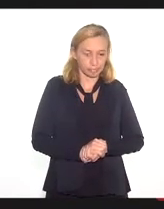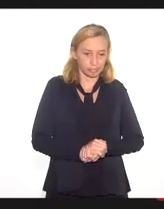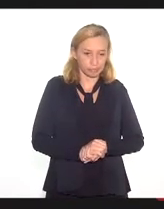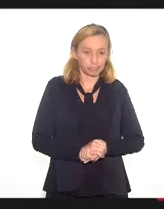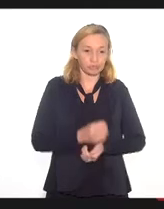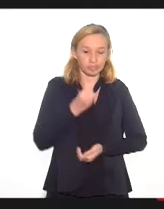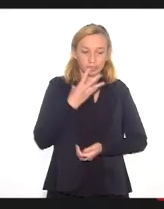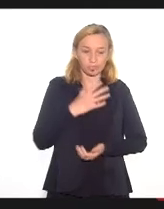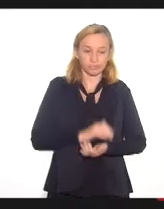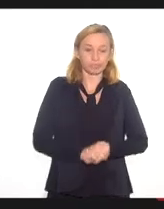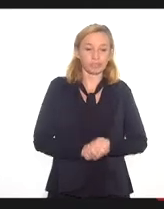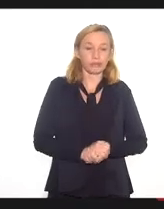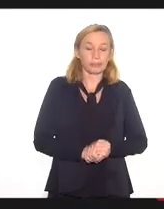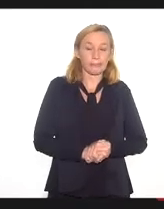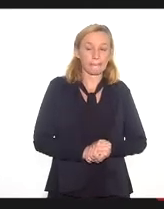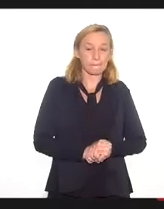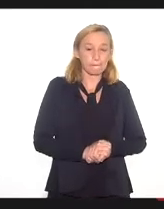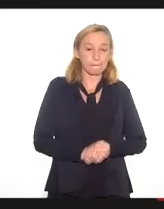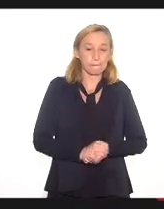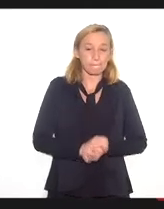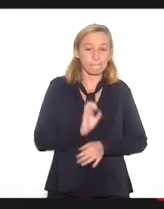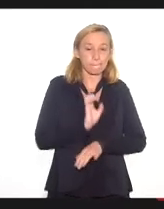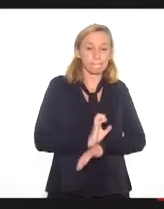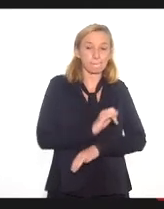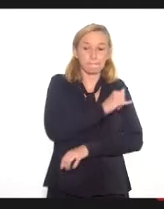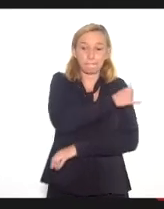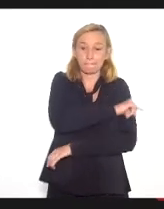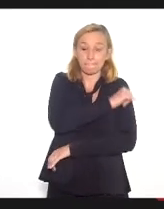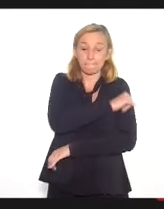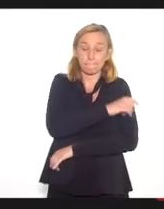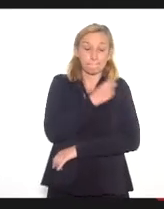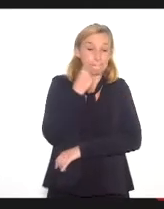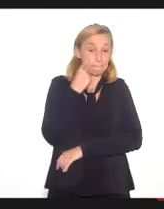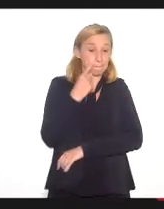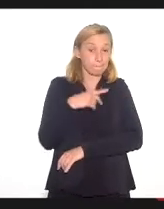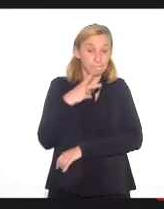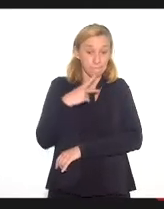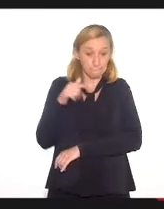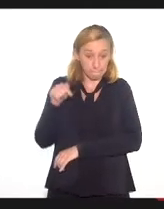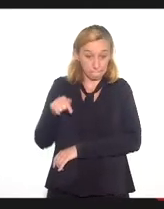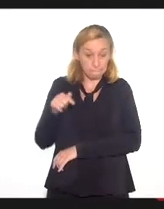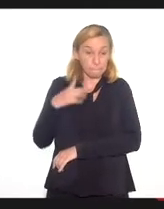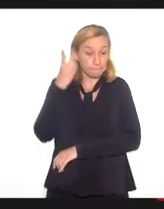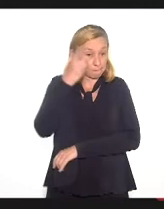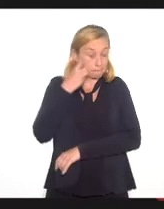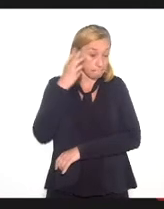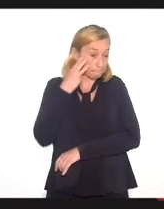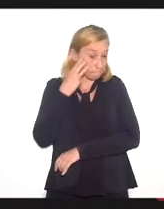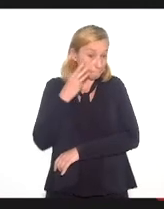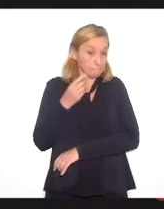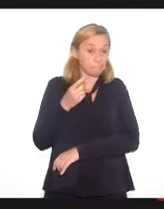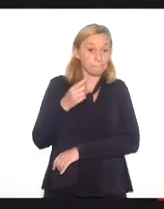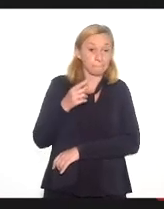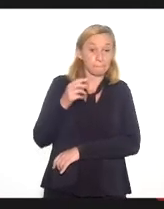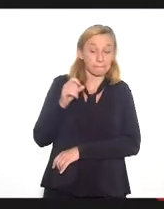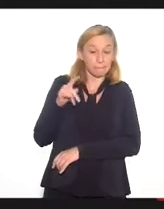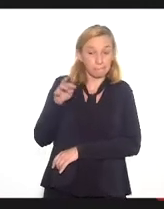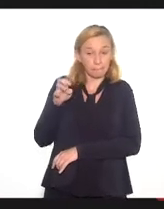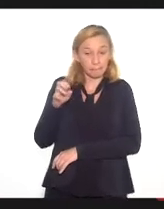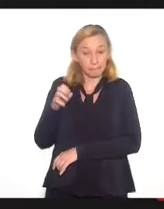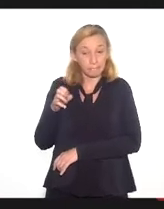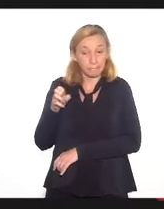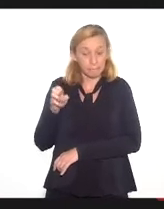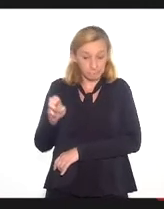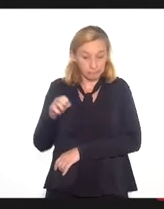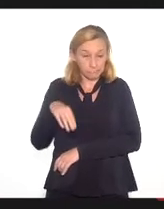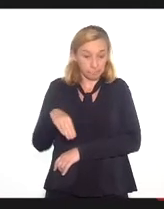bom o estado do Rio de Janeiro quer dizer como bem colocou aqui os deputados Valdeck o deputado Serafini ele